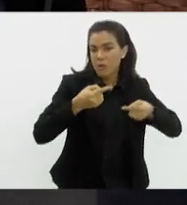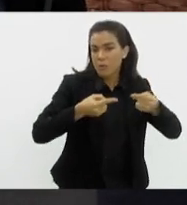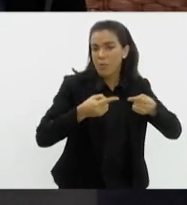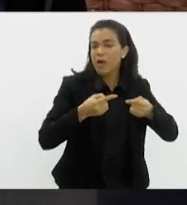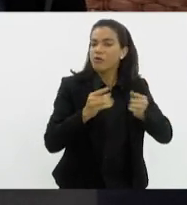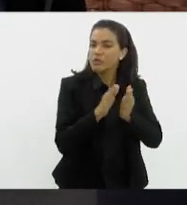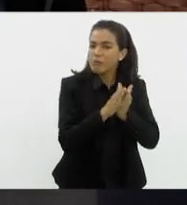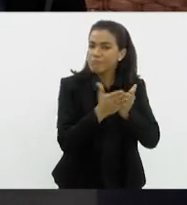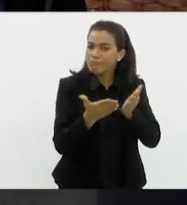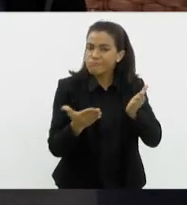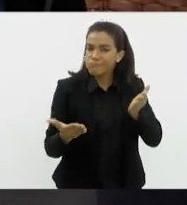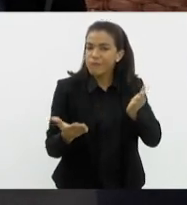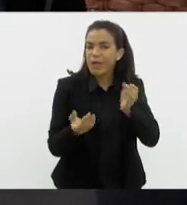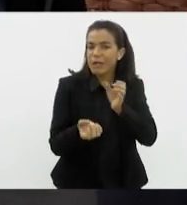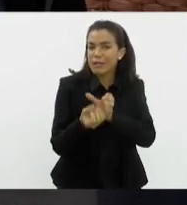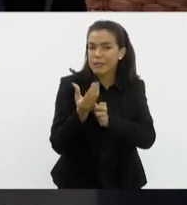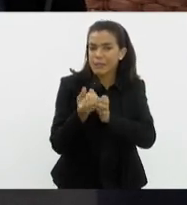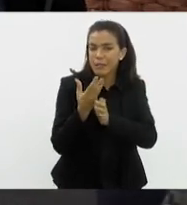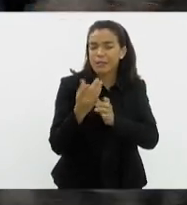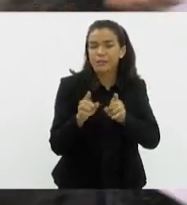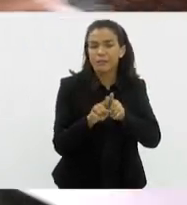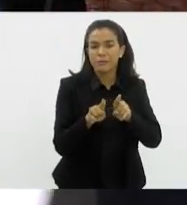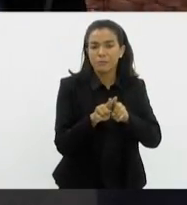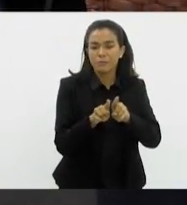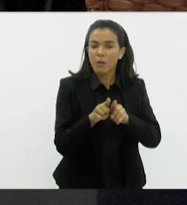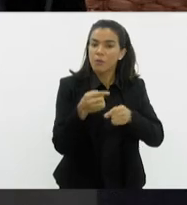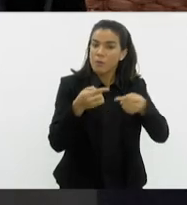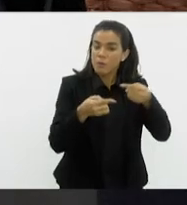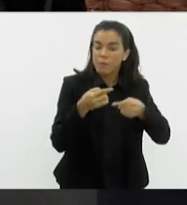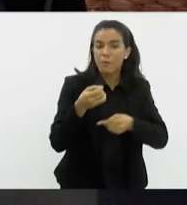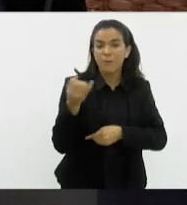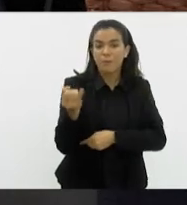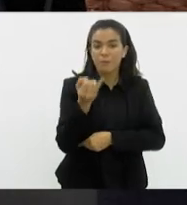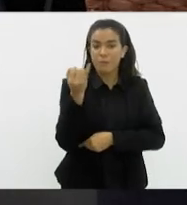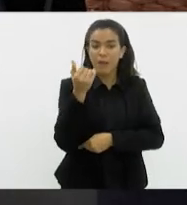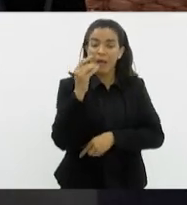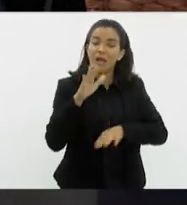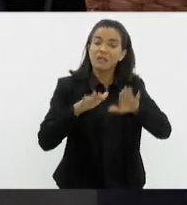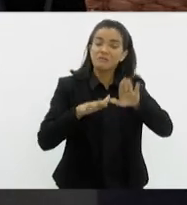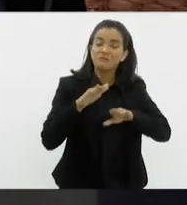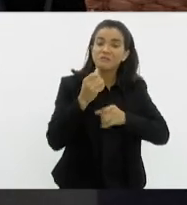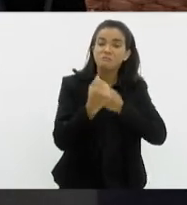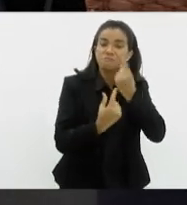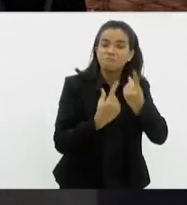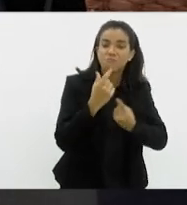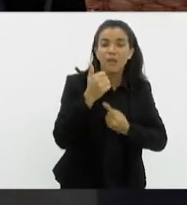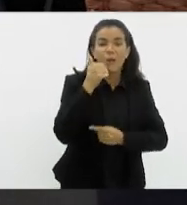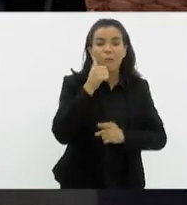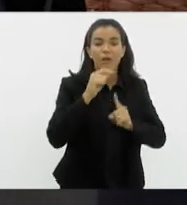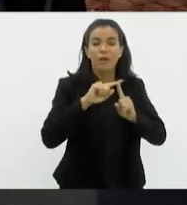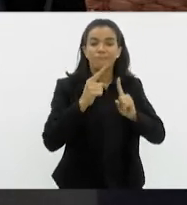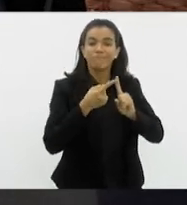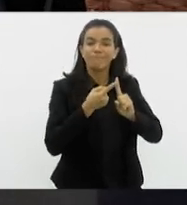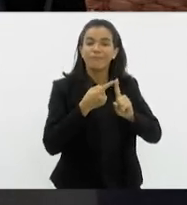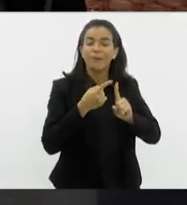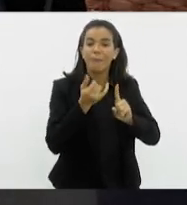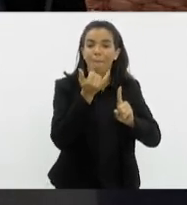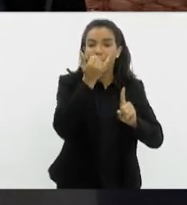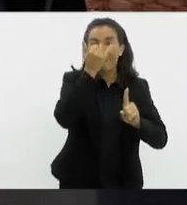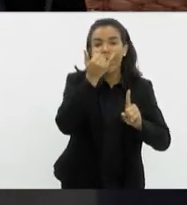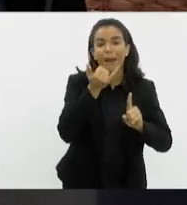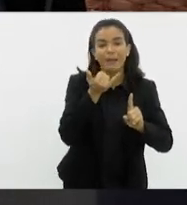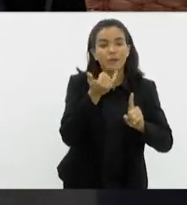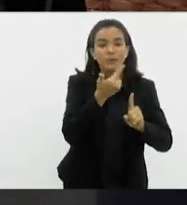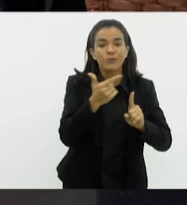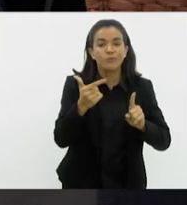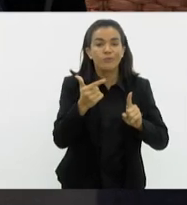acho que é um debate importante. Às vezes as mulheres engravidam, né, sem ter vontade, avaliam que não tem condição de